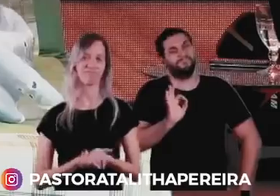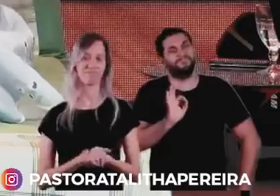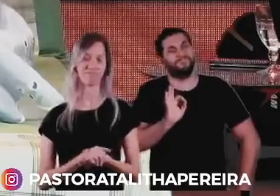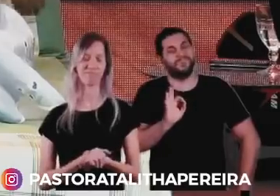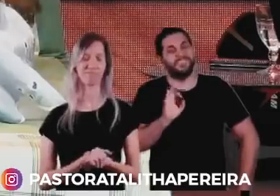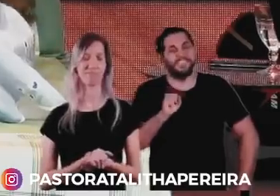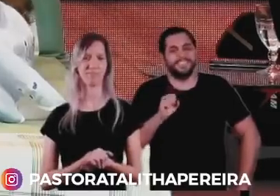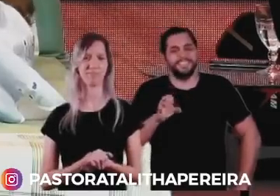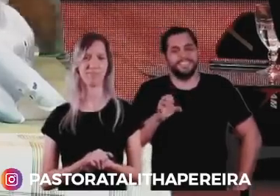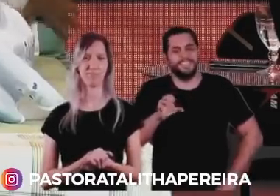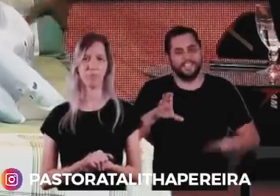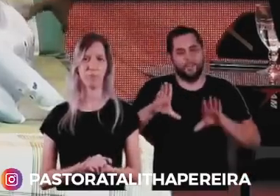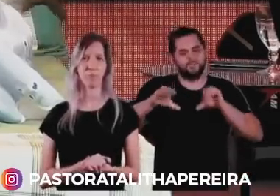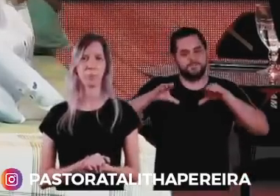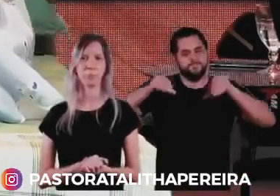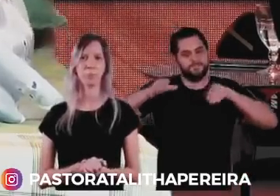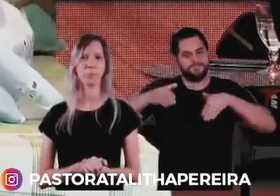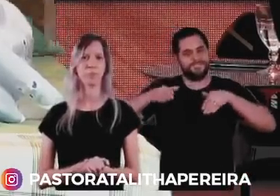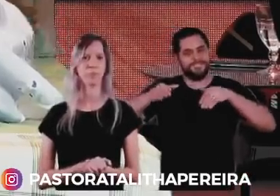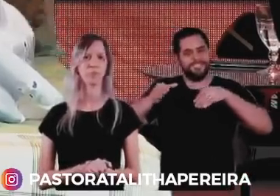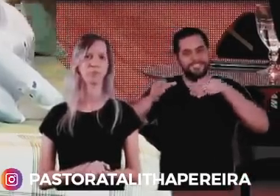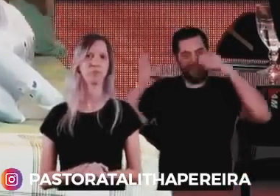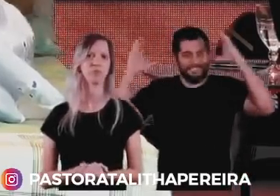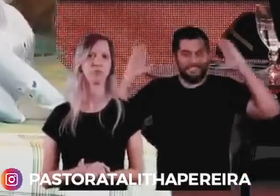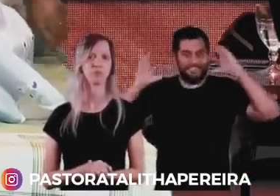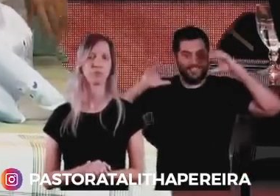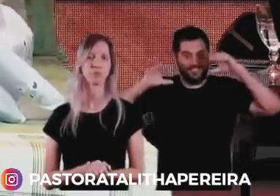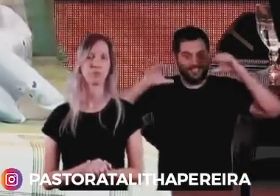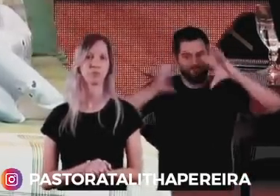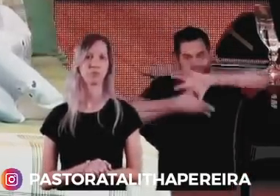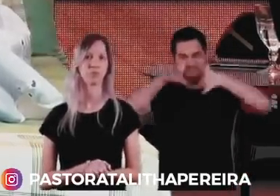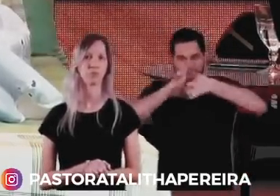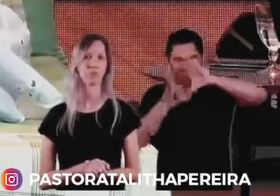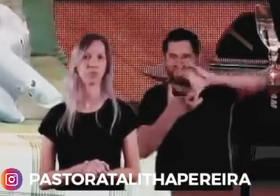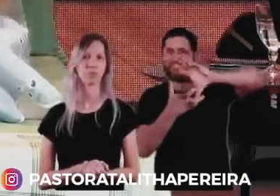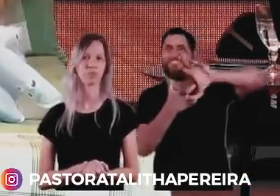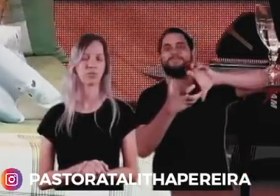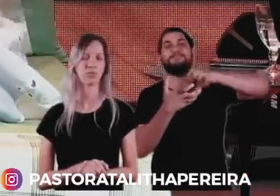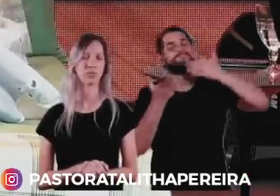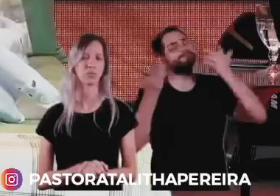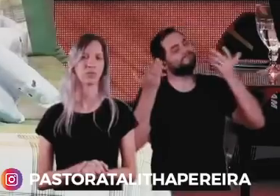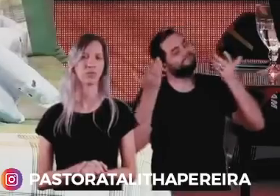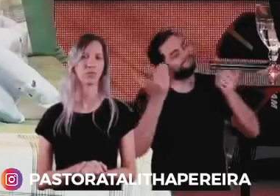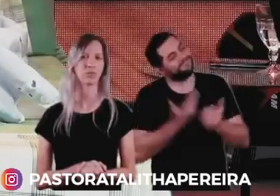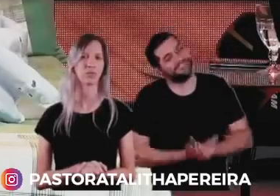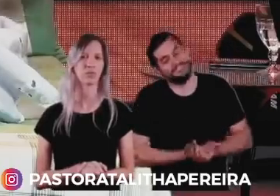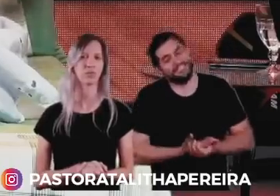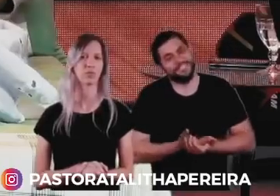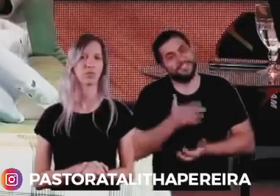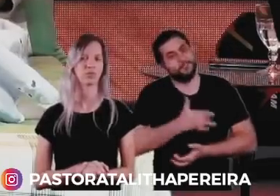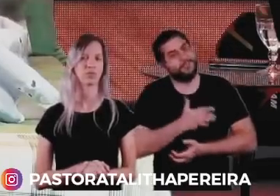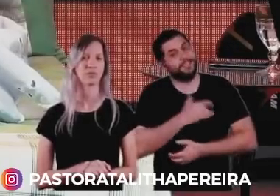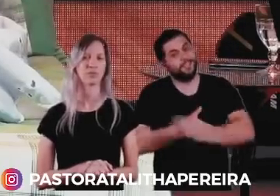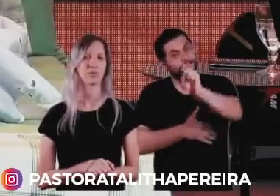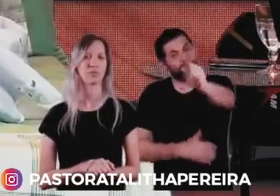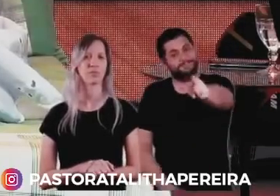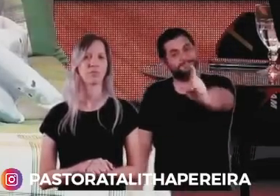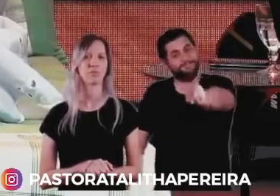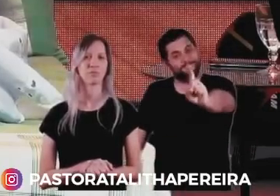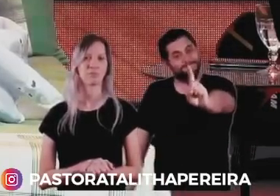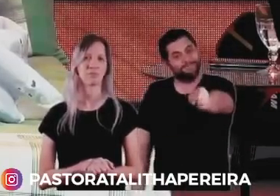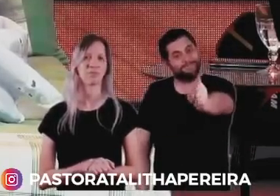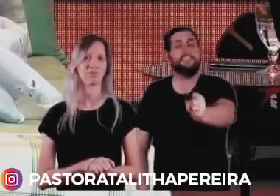o travesseiro não tiver, o travesseiro não tiver machucado, misericórdia para você, meu irmão. Então,